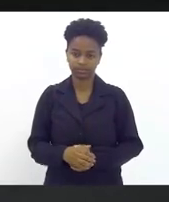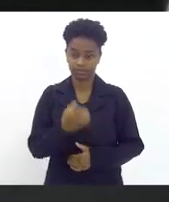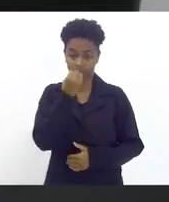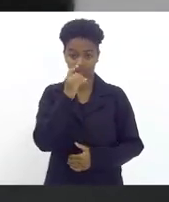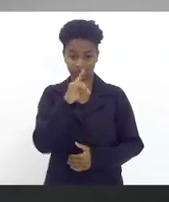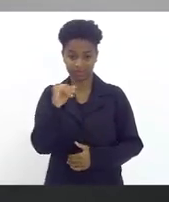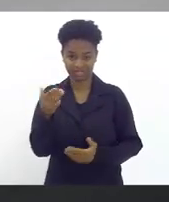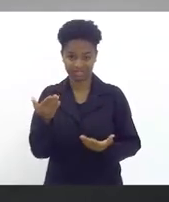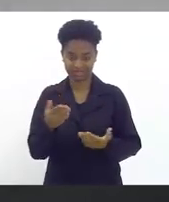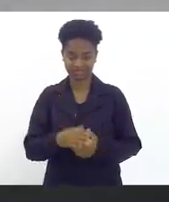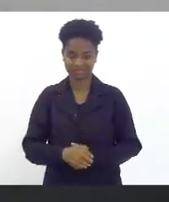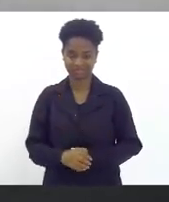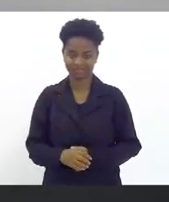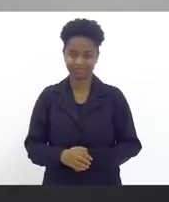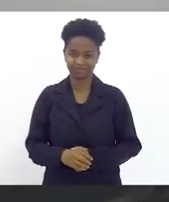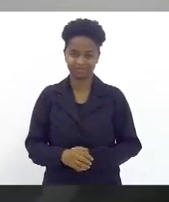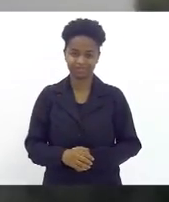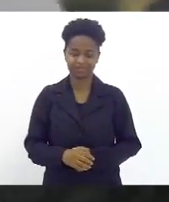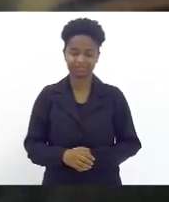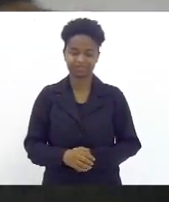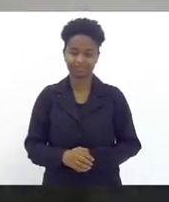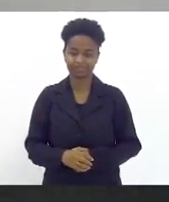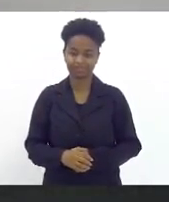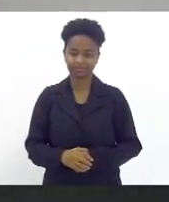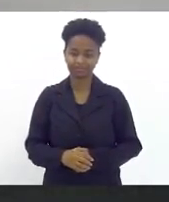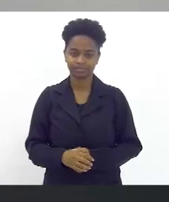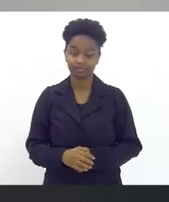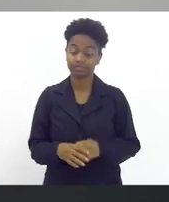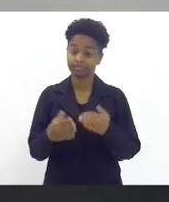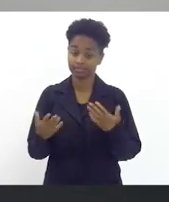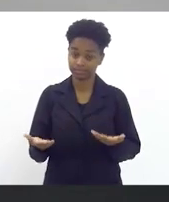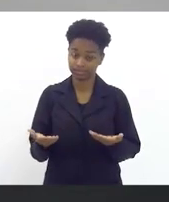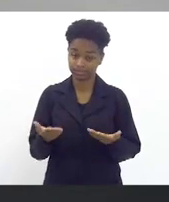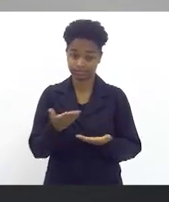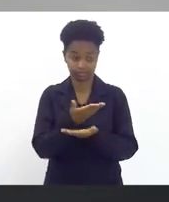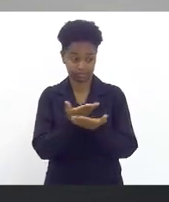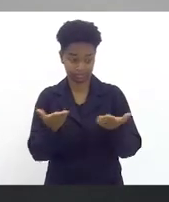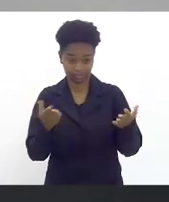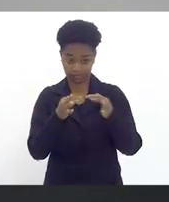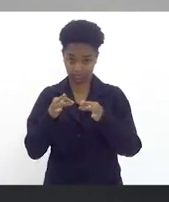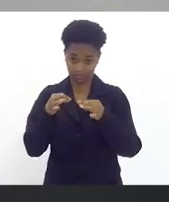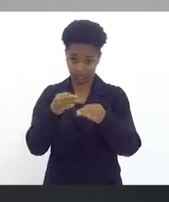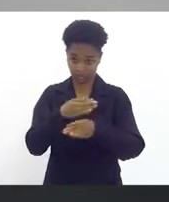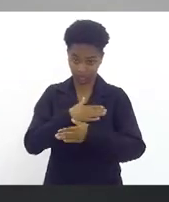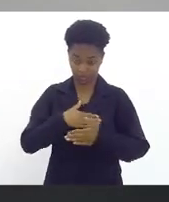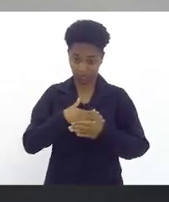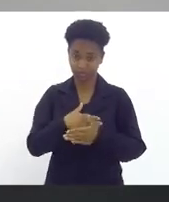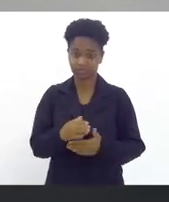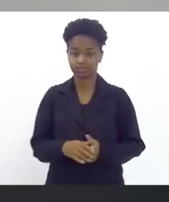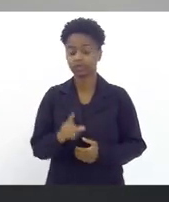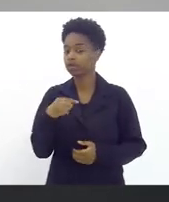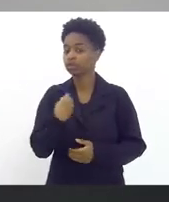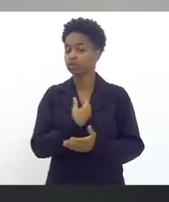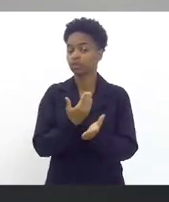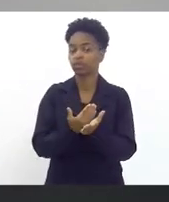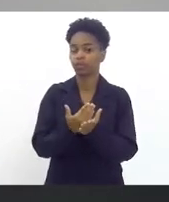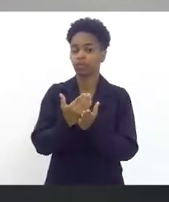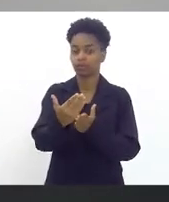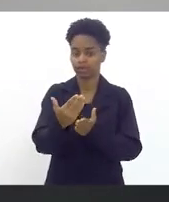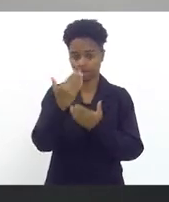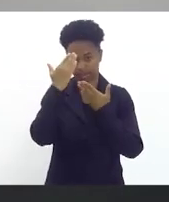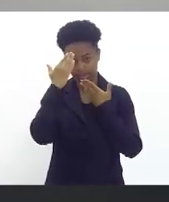dia bem prezadas prezados vamos começar compondo